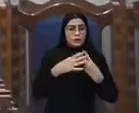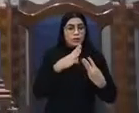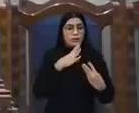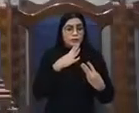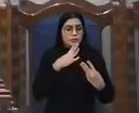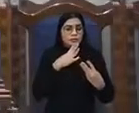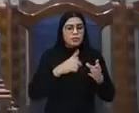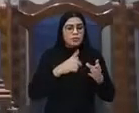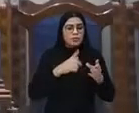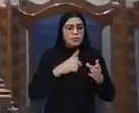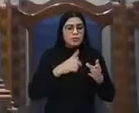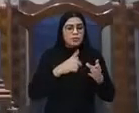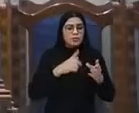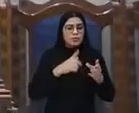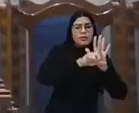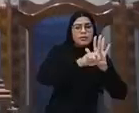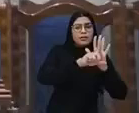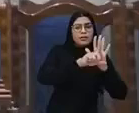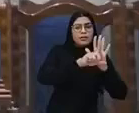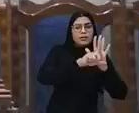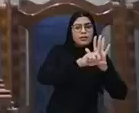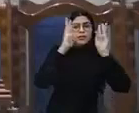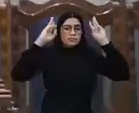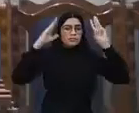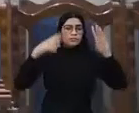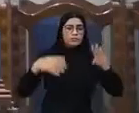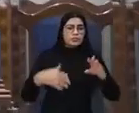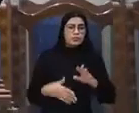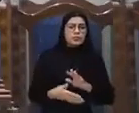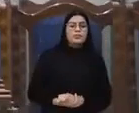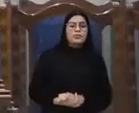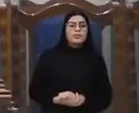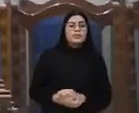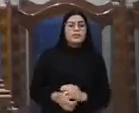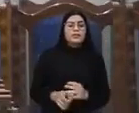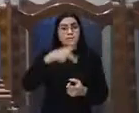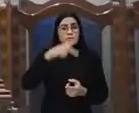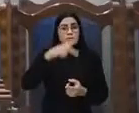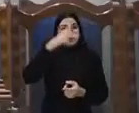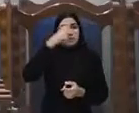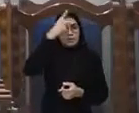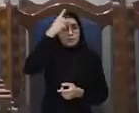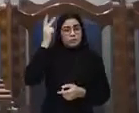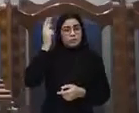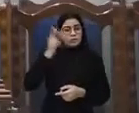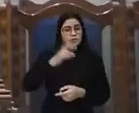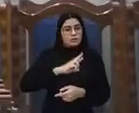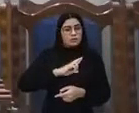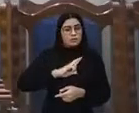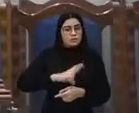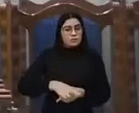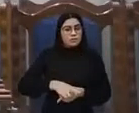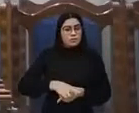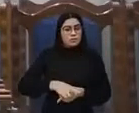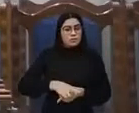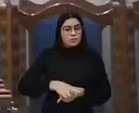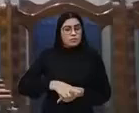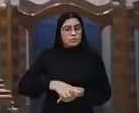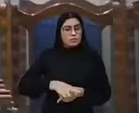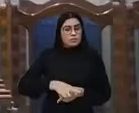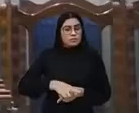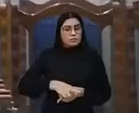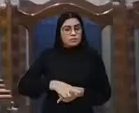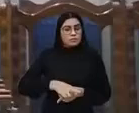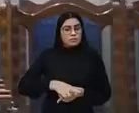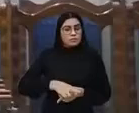e eles traziam seus posicionamentos. Estavam ali também os religiosos, que eram devotos das Escrituras. Mas